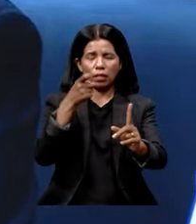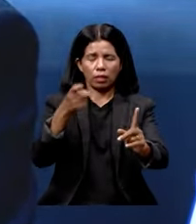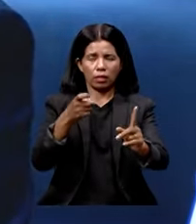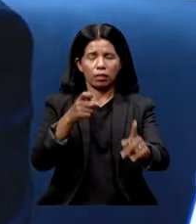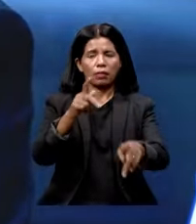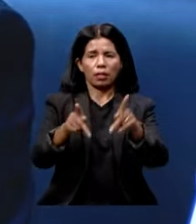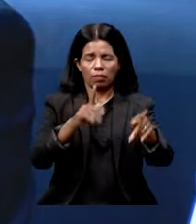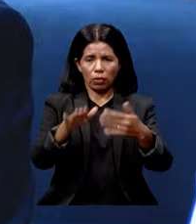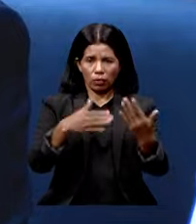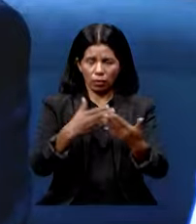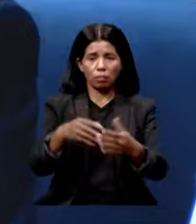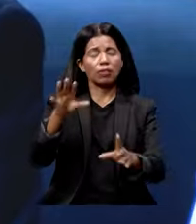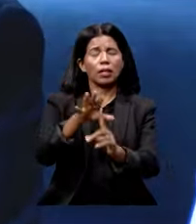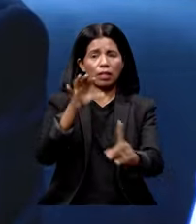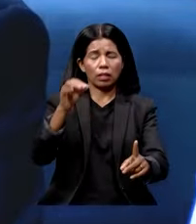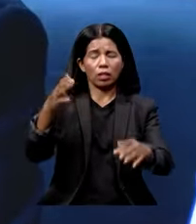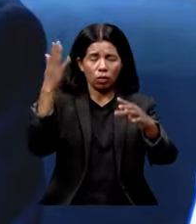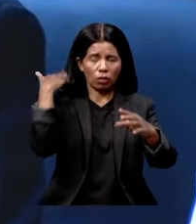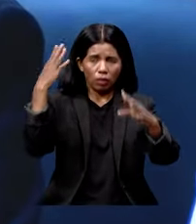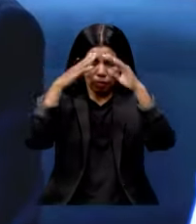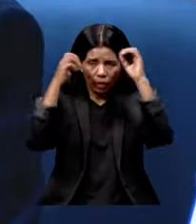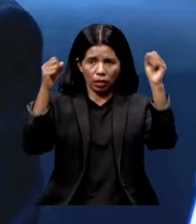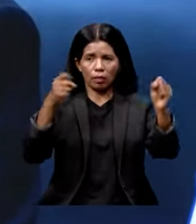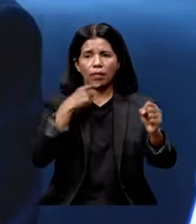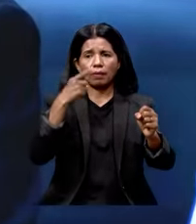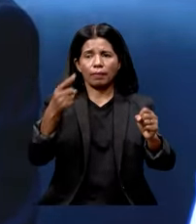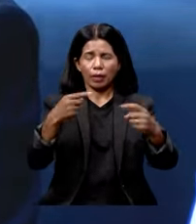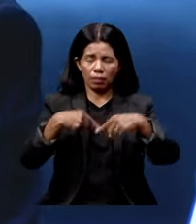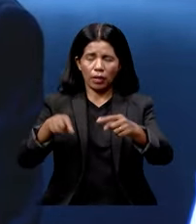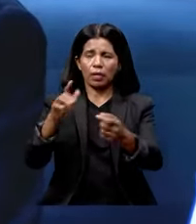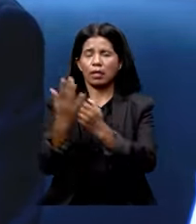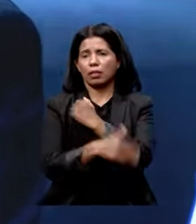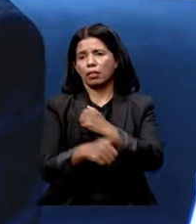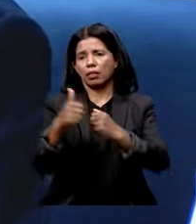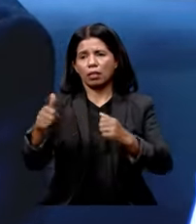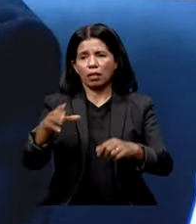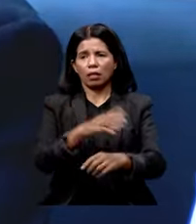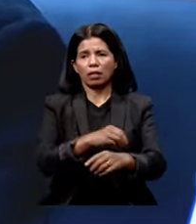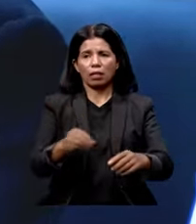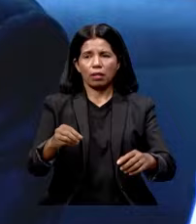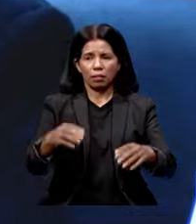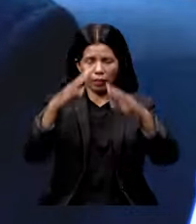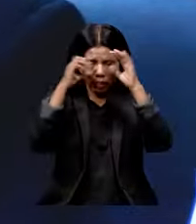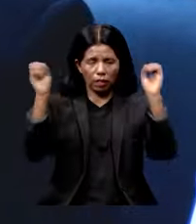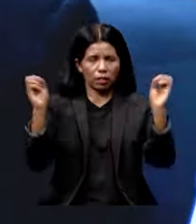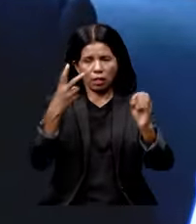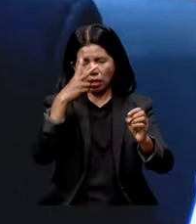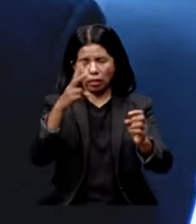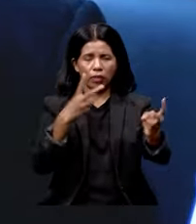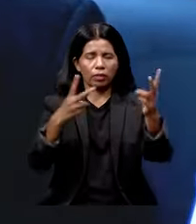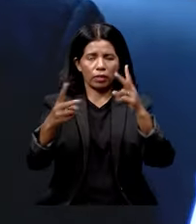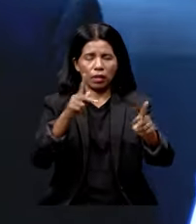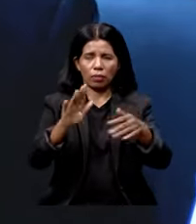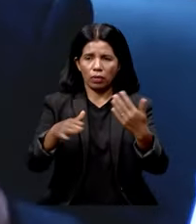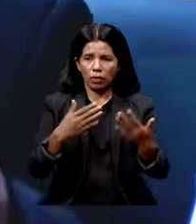povo ou o presidente quando diam sai baliur ita ne questiona ou presidente la tumba crai laba visita de povo